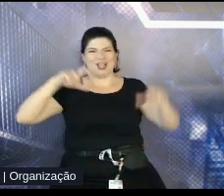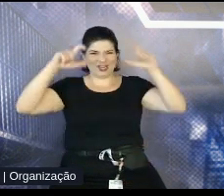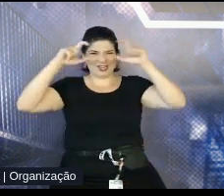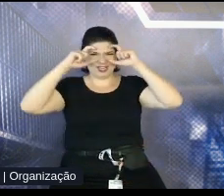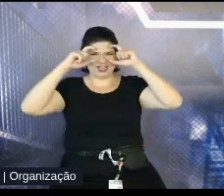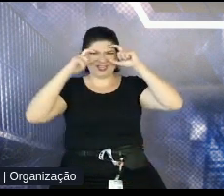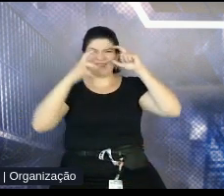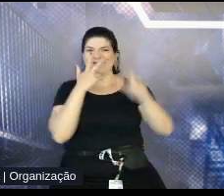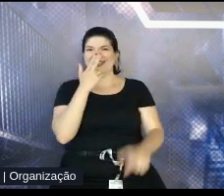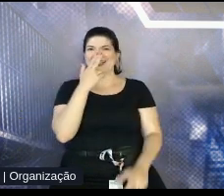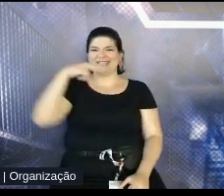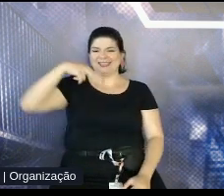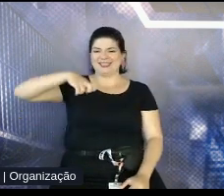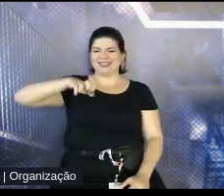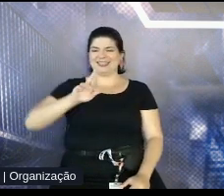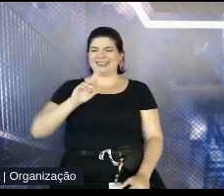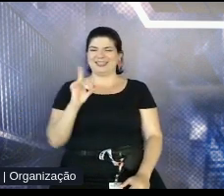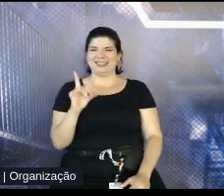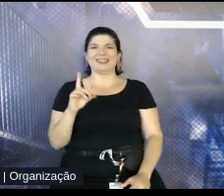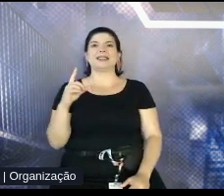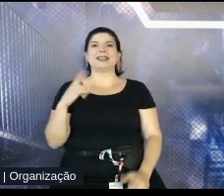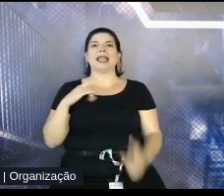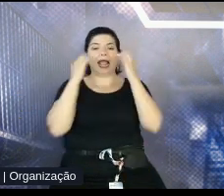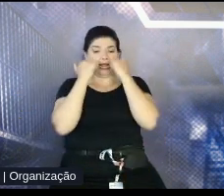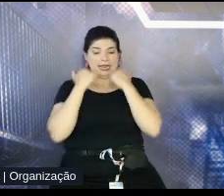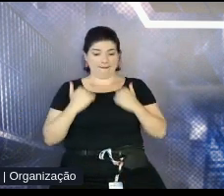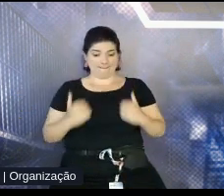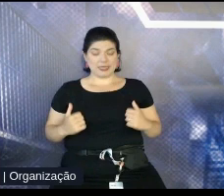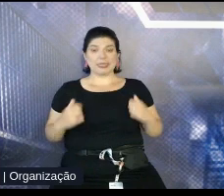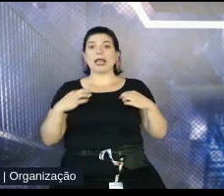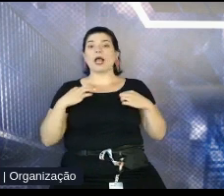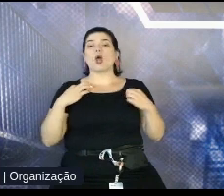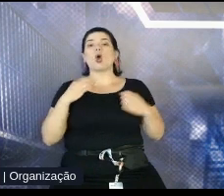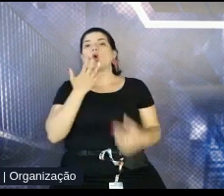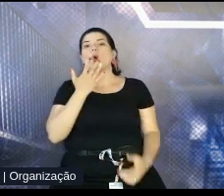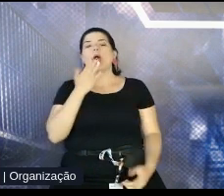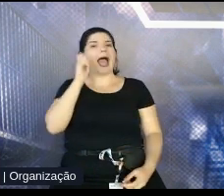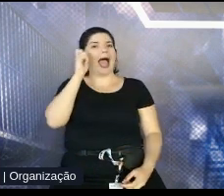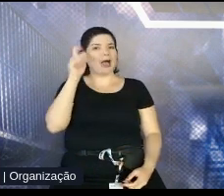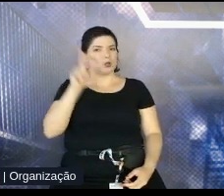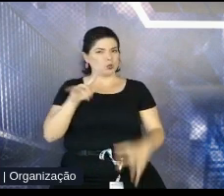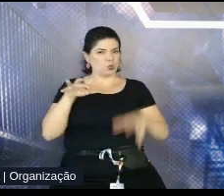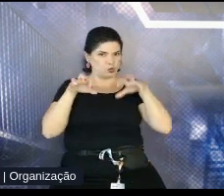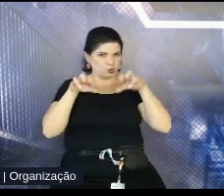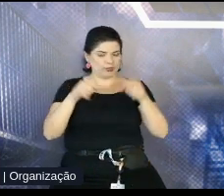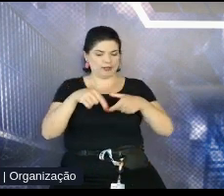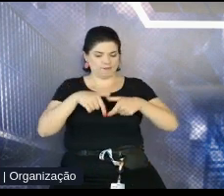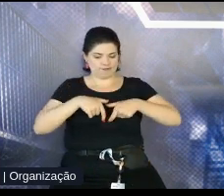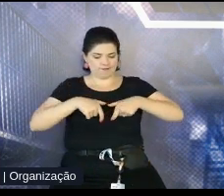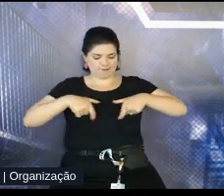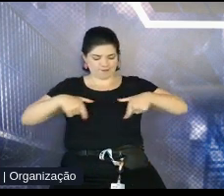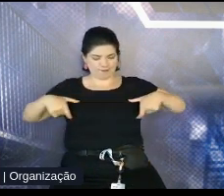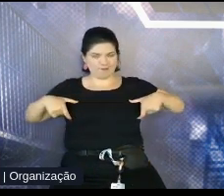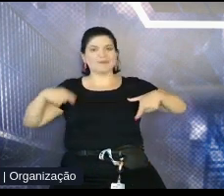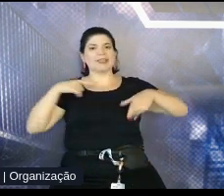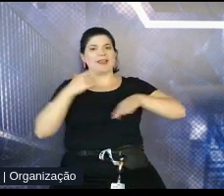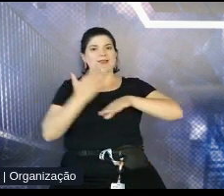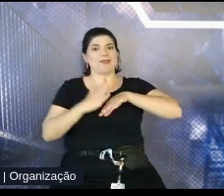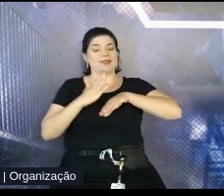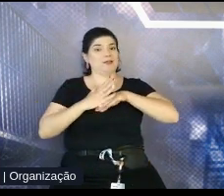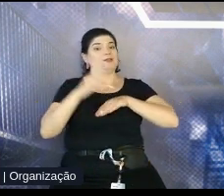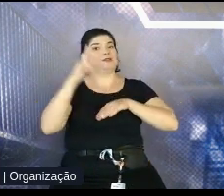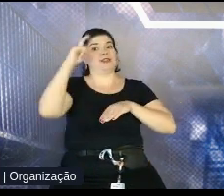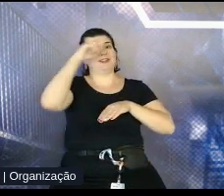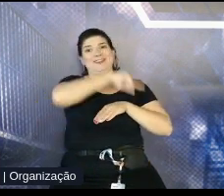Tô com uma camisa aqui azul marinho, com a frase treino duro, jogo fácil, que é o lema